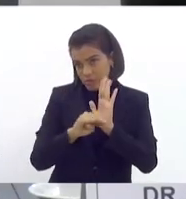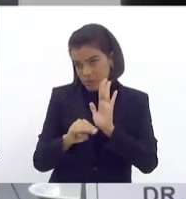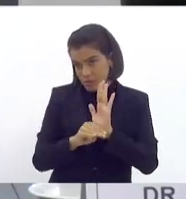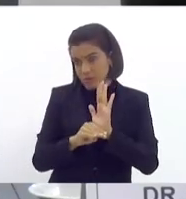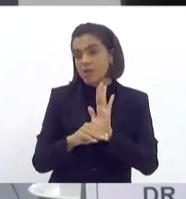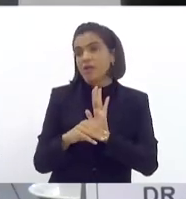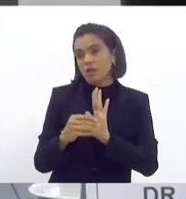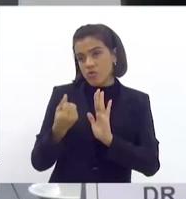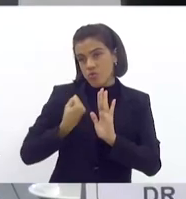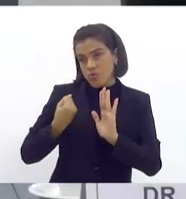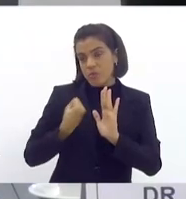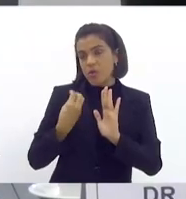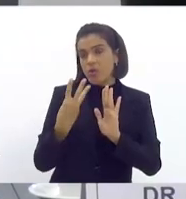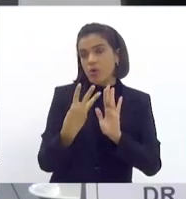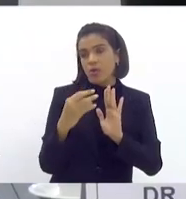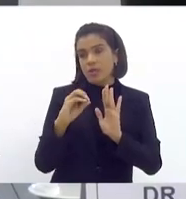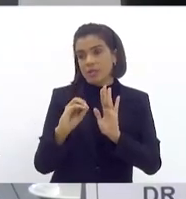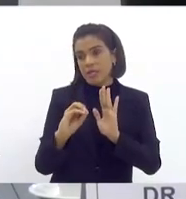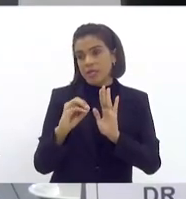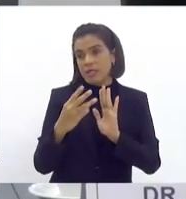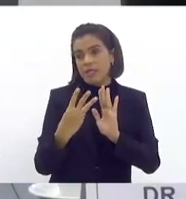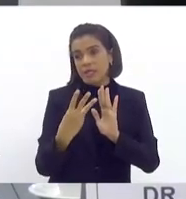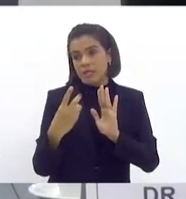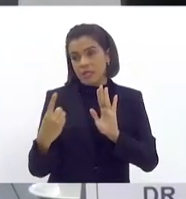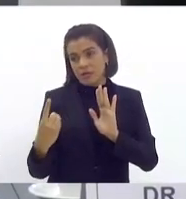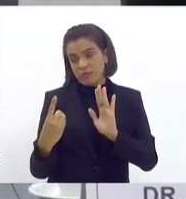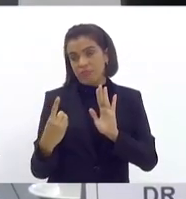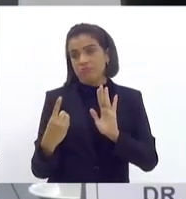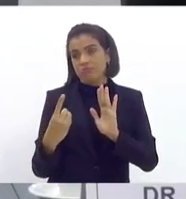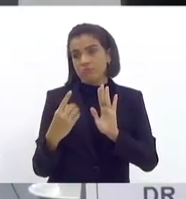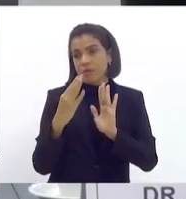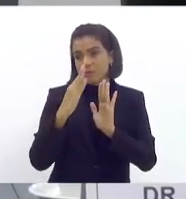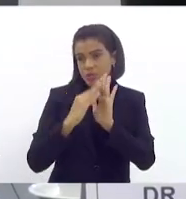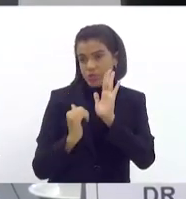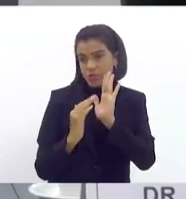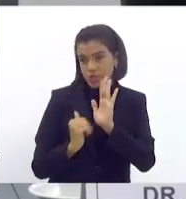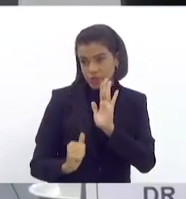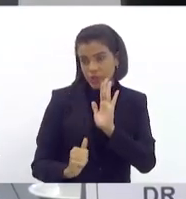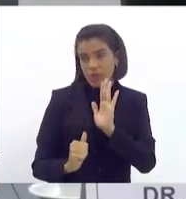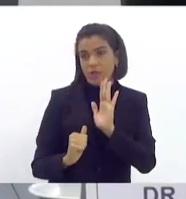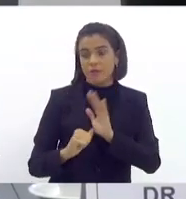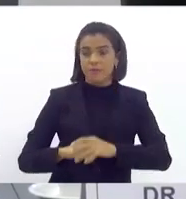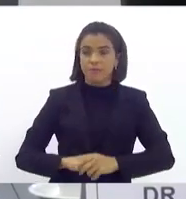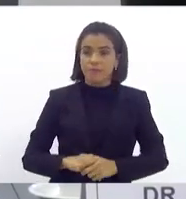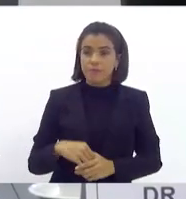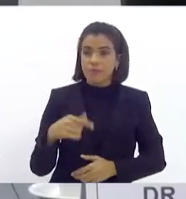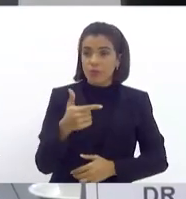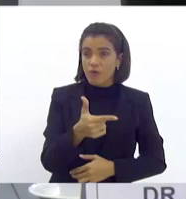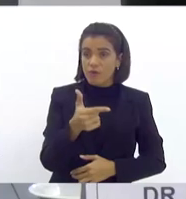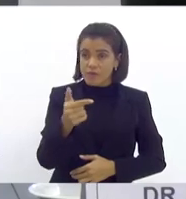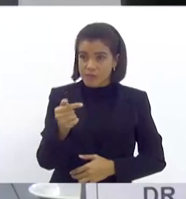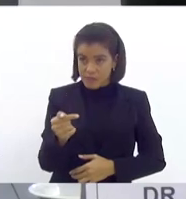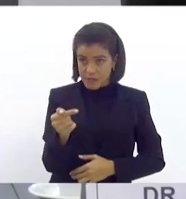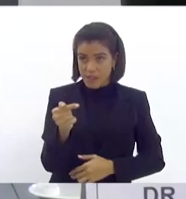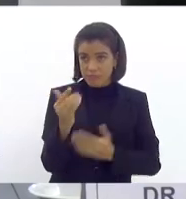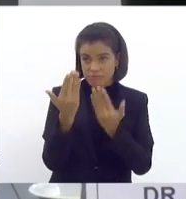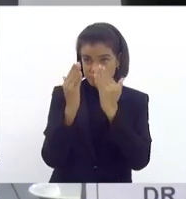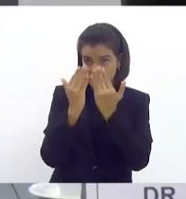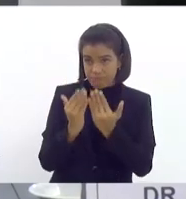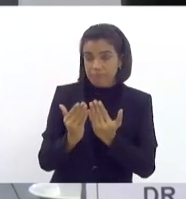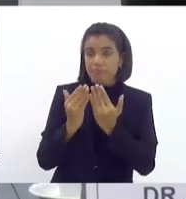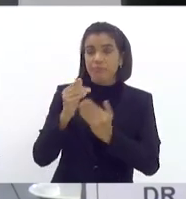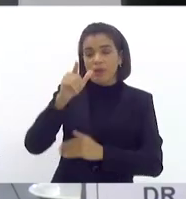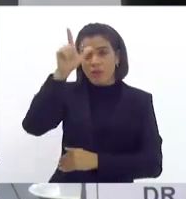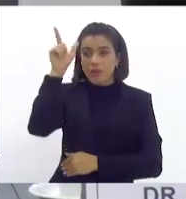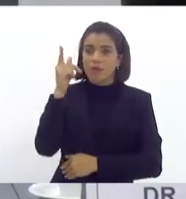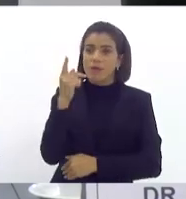30 e o 31 é o pedido do relator Vinícius Cozzolino para retirada de pauta. Então, o 27 com vistas ao deputado Luiz Paulo